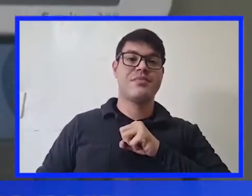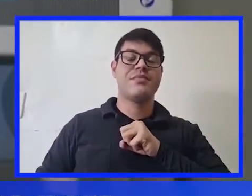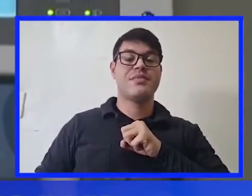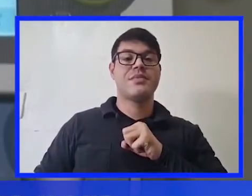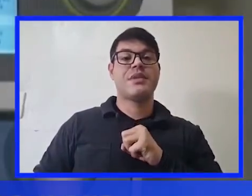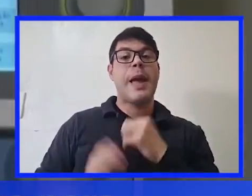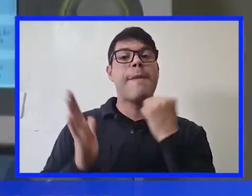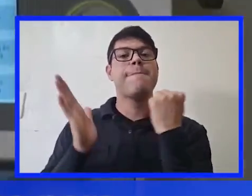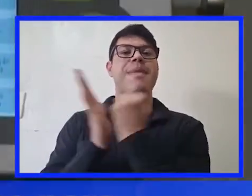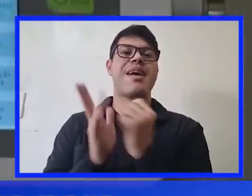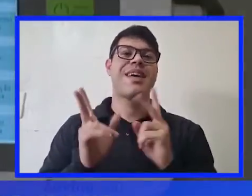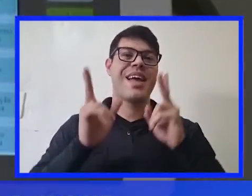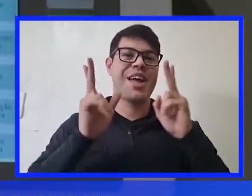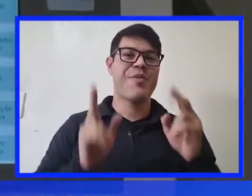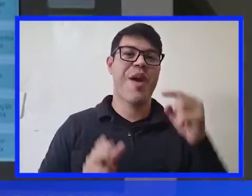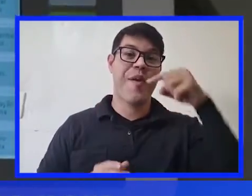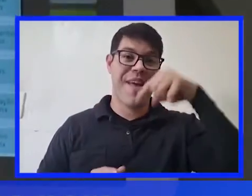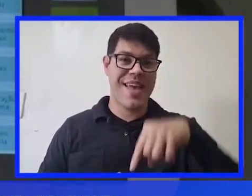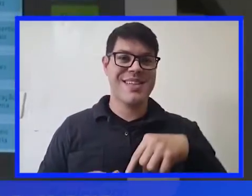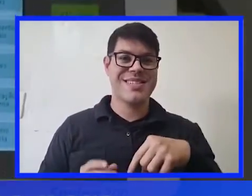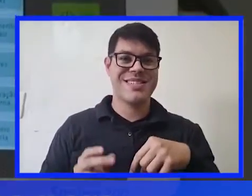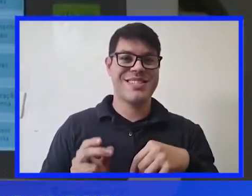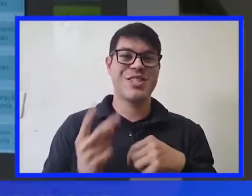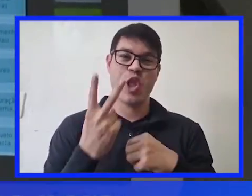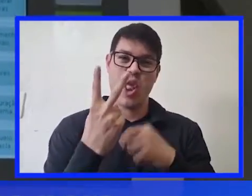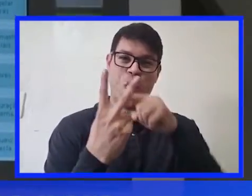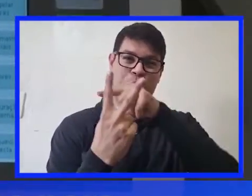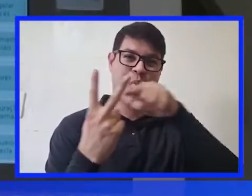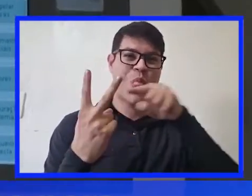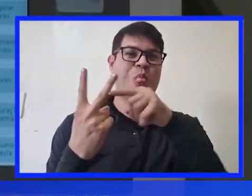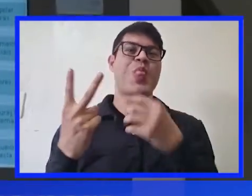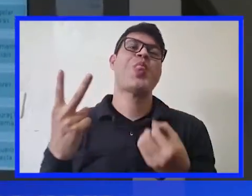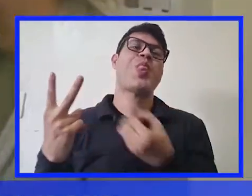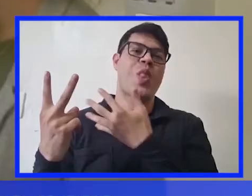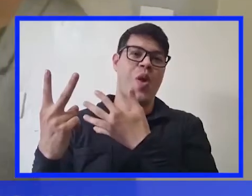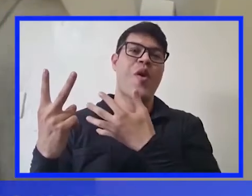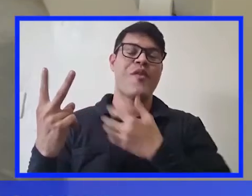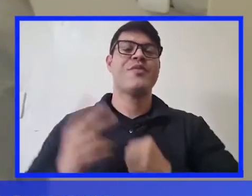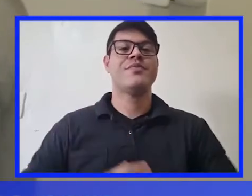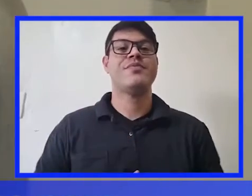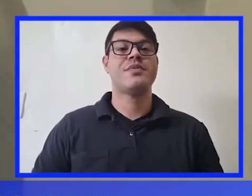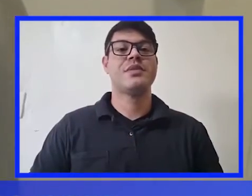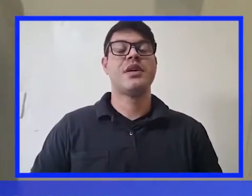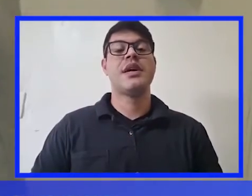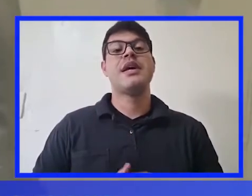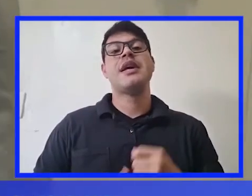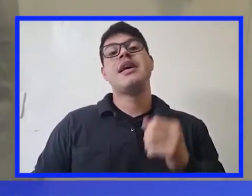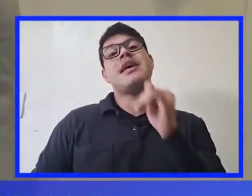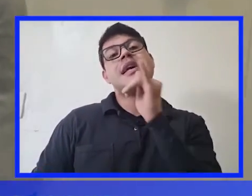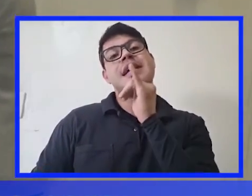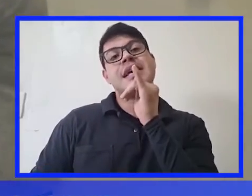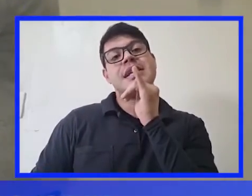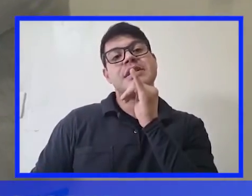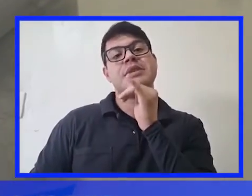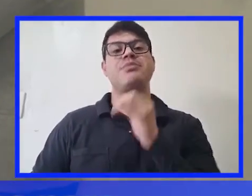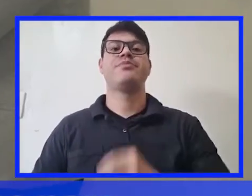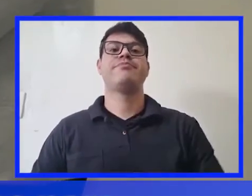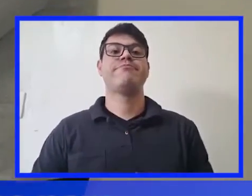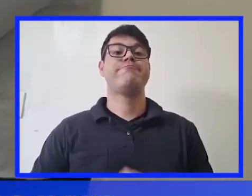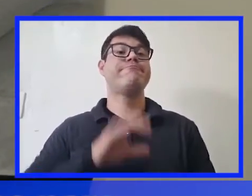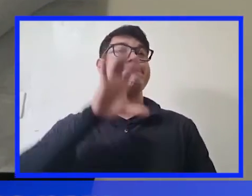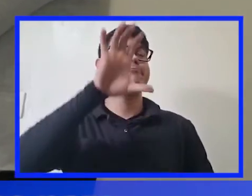mesmo modelo, que é importante dizer que são respiradores que hospitais de excelência em São Paulo